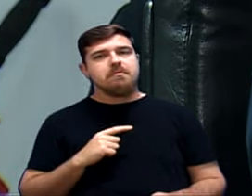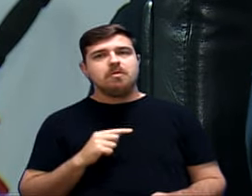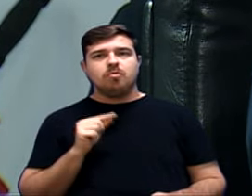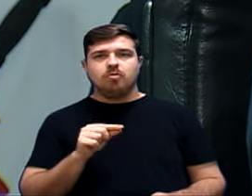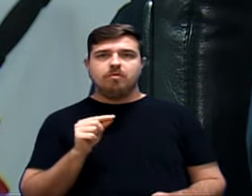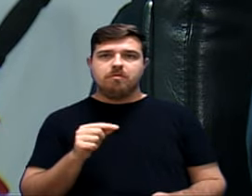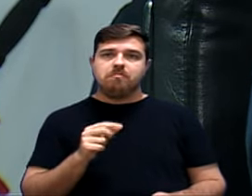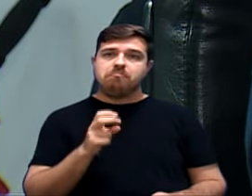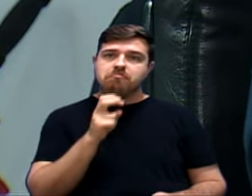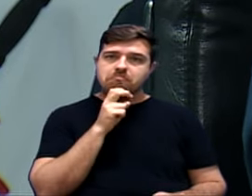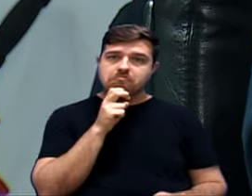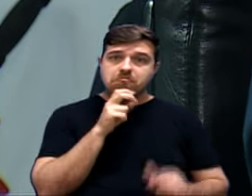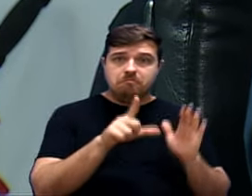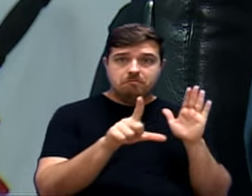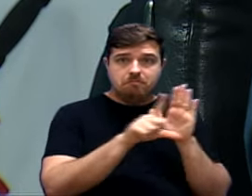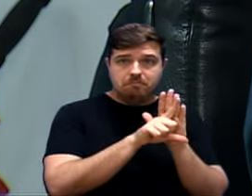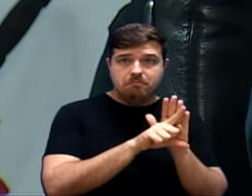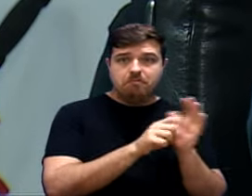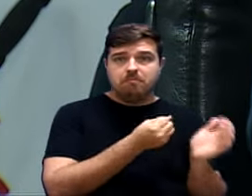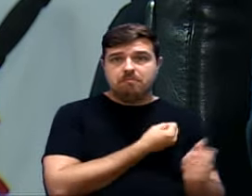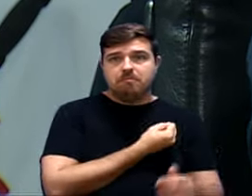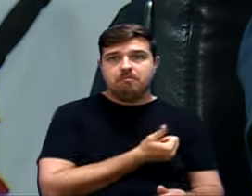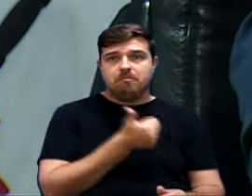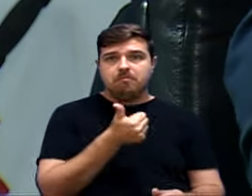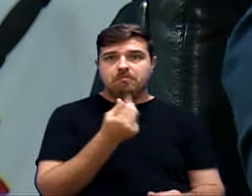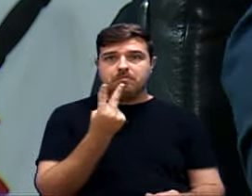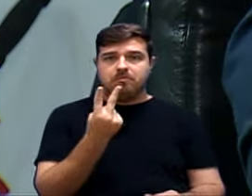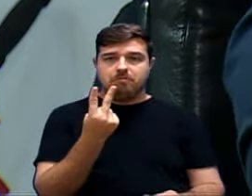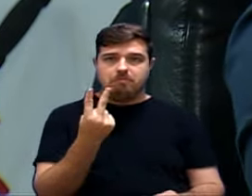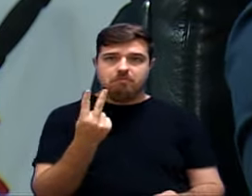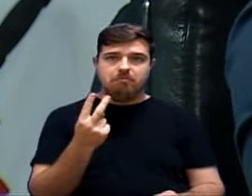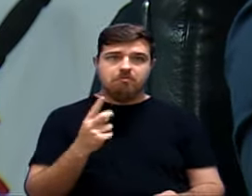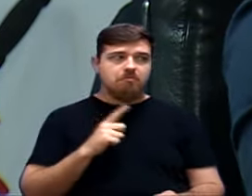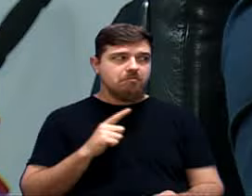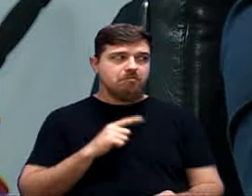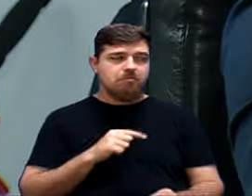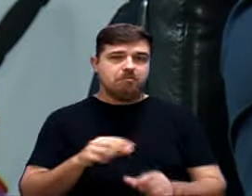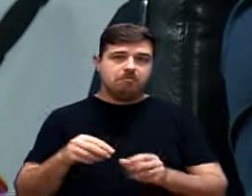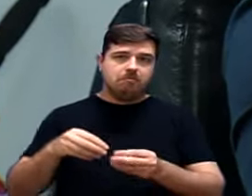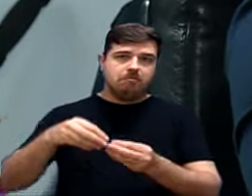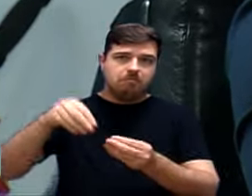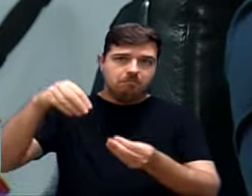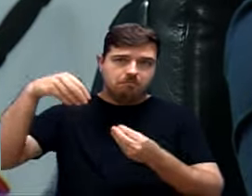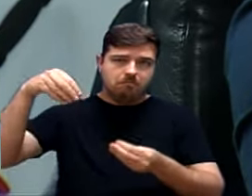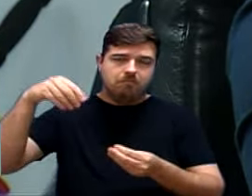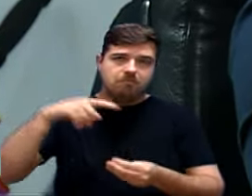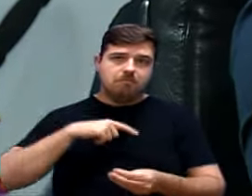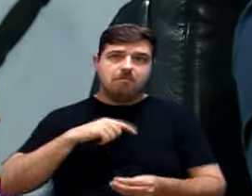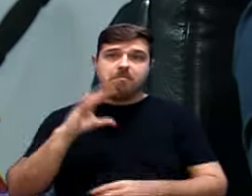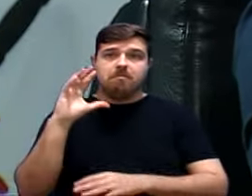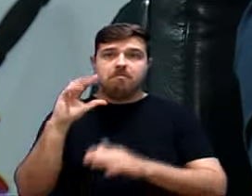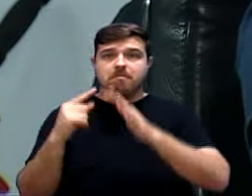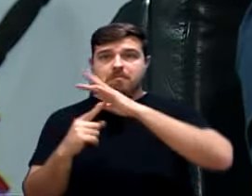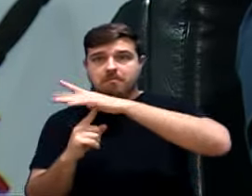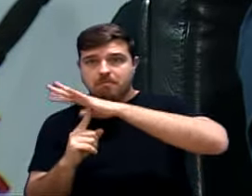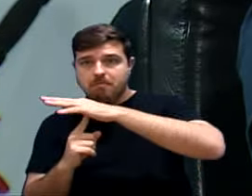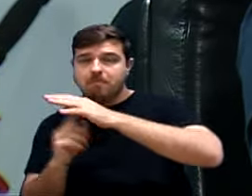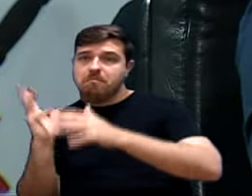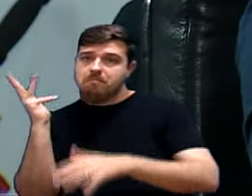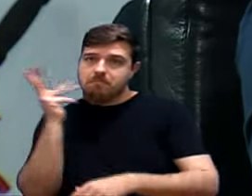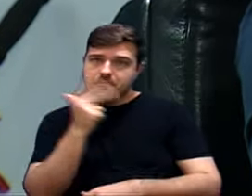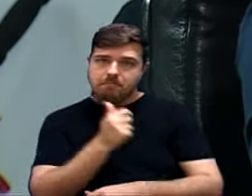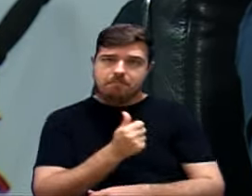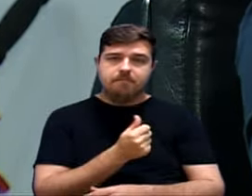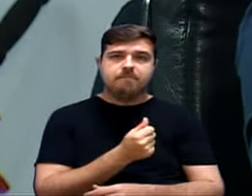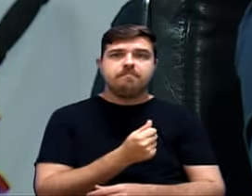Sorocaba lei 12.545 de 2022 se a câmara puder pegar tá tá vendo esse Parque lindo aqui e é bem o que ela disse